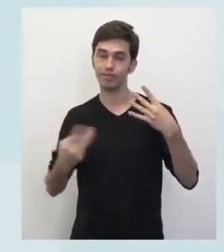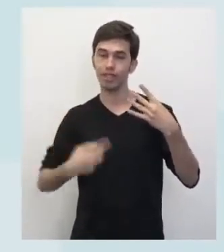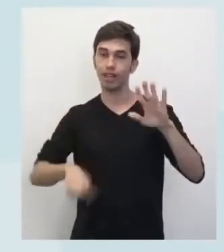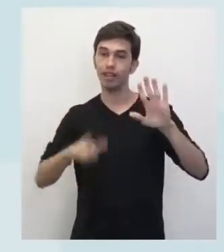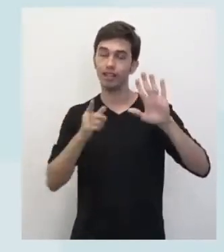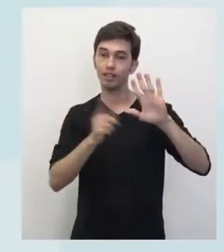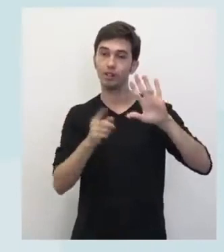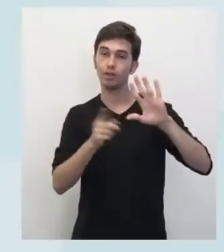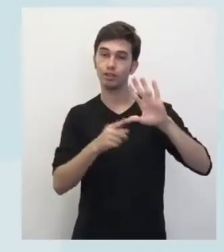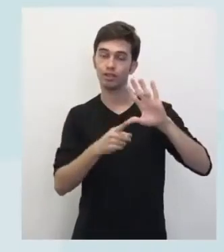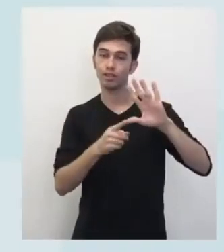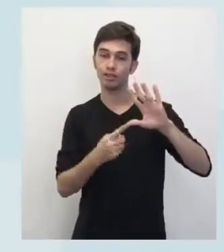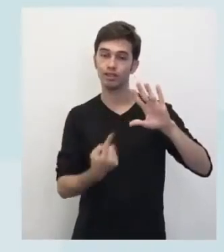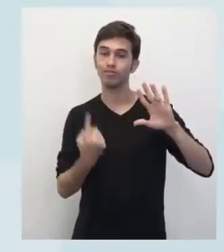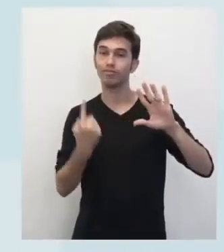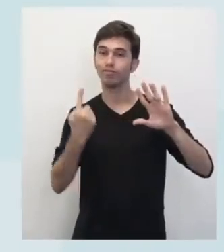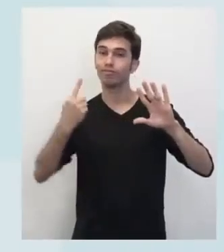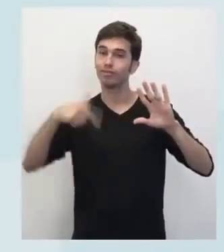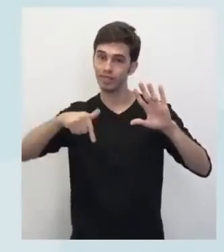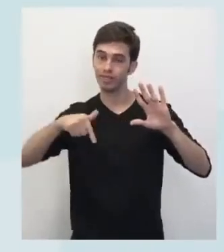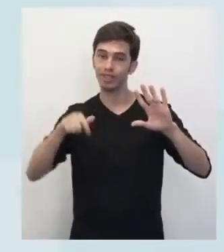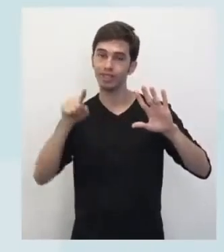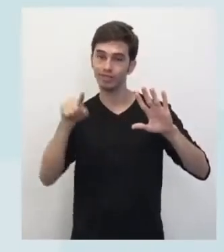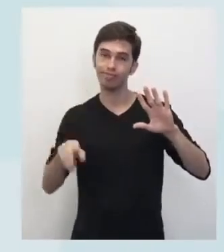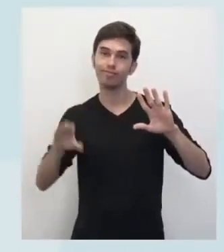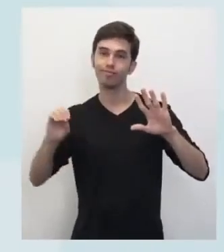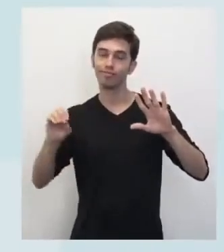3, beleza. 17 e 03.